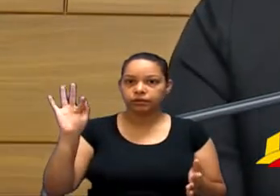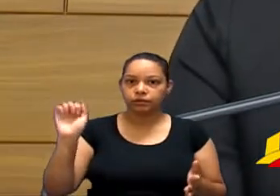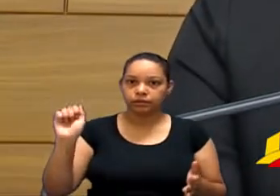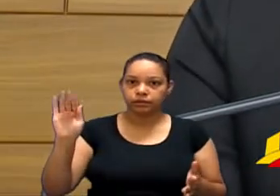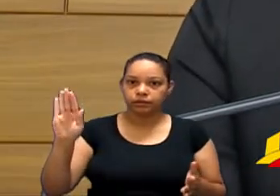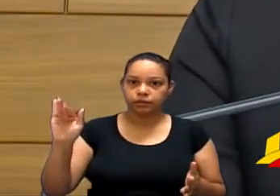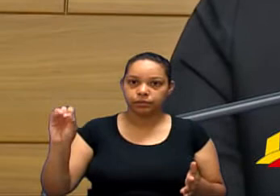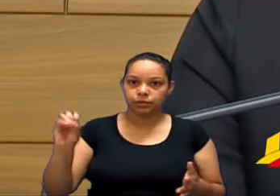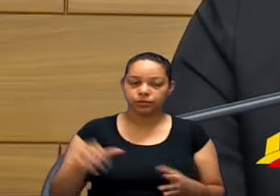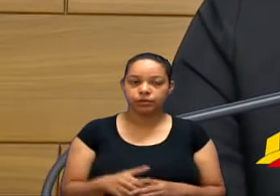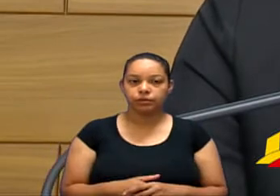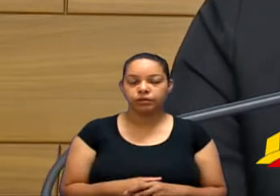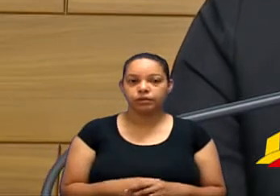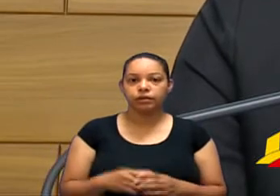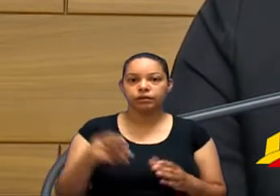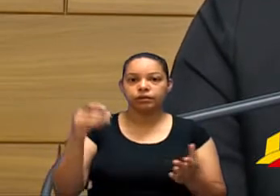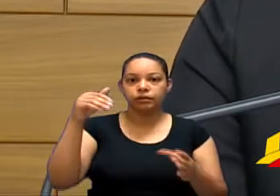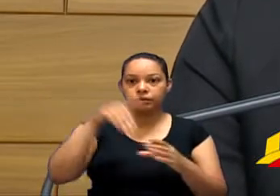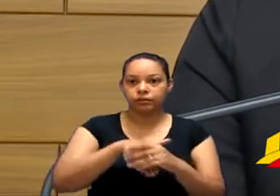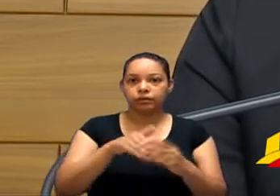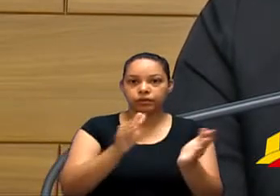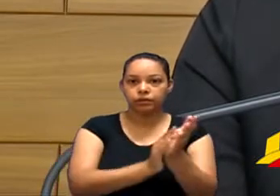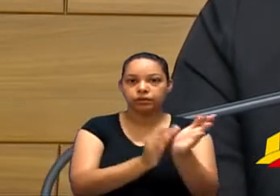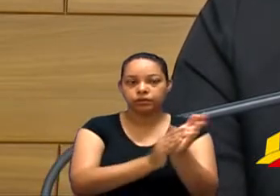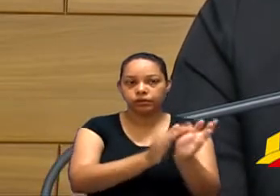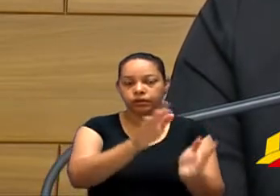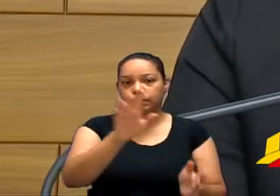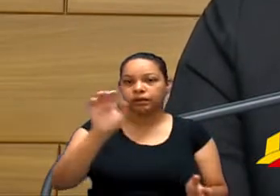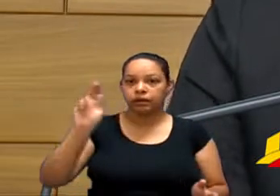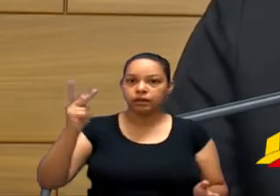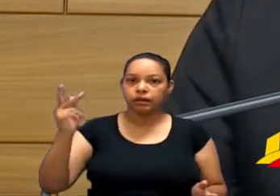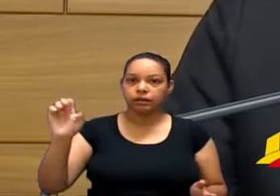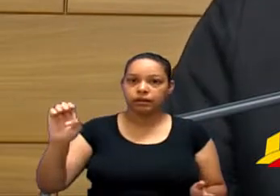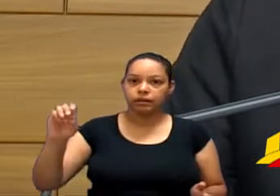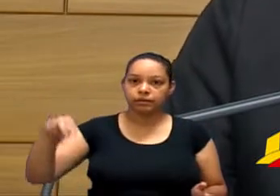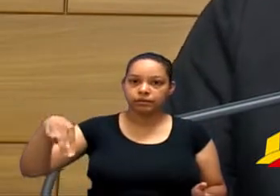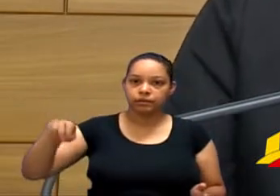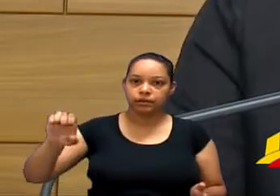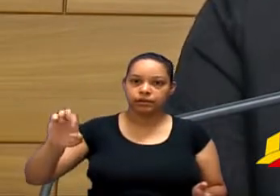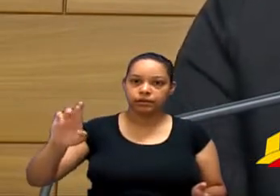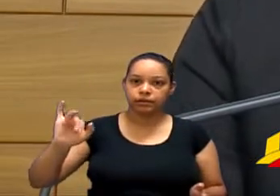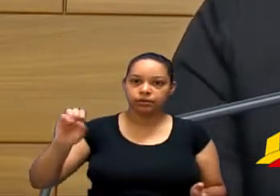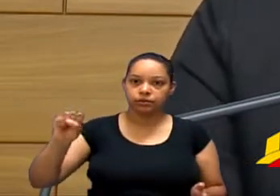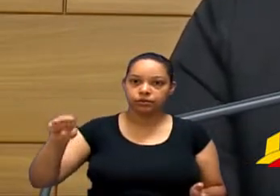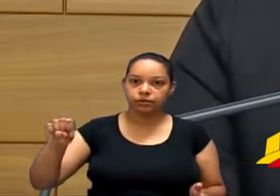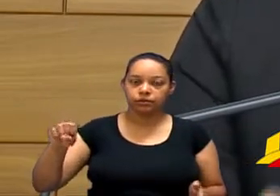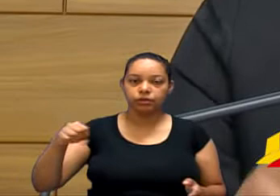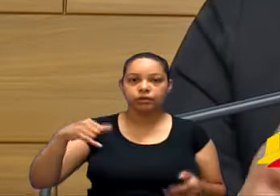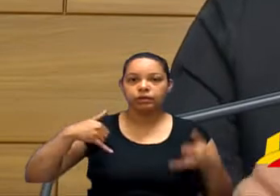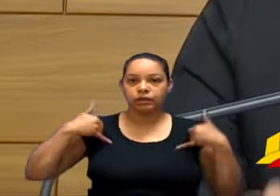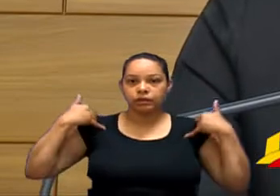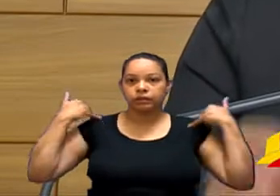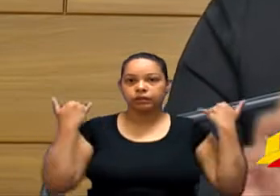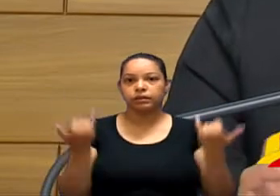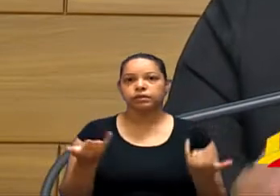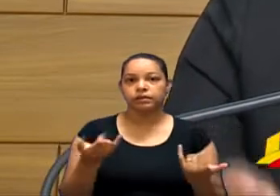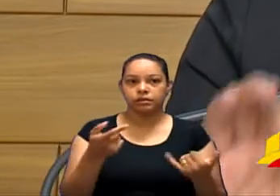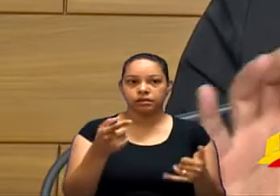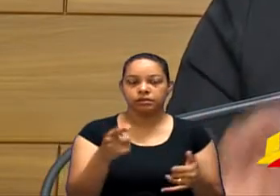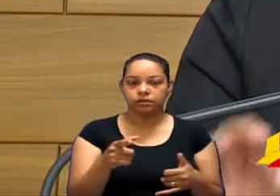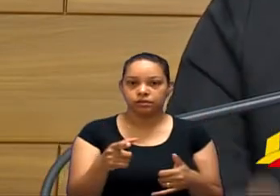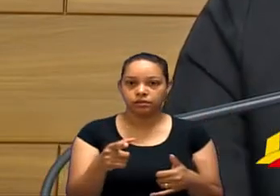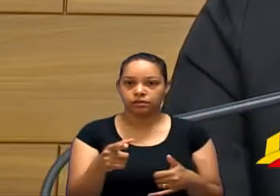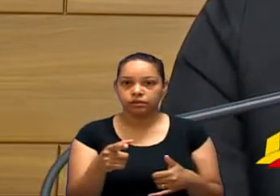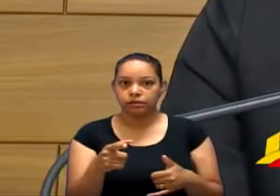assunto voto de congratulações ao Emerson Ferreira Adrião pela passagem da sua data natalícia ocorrida eu ia